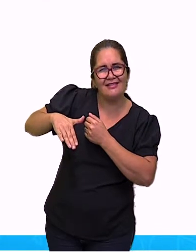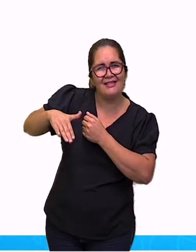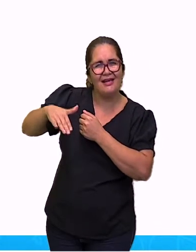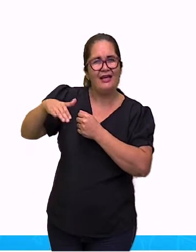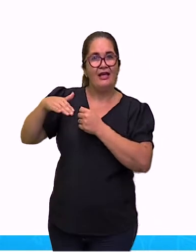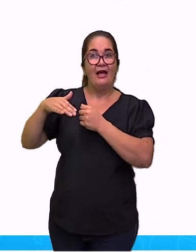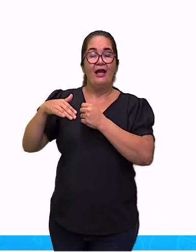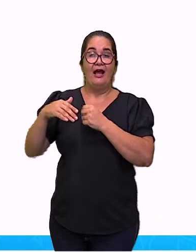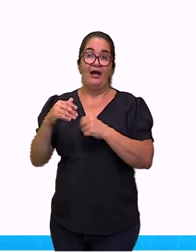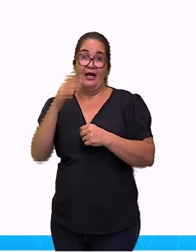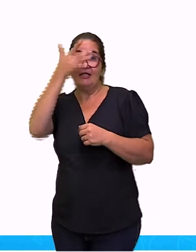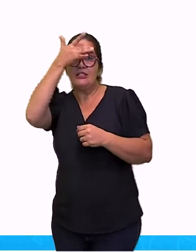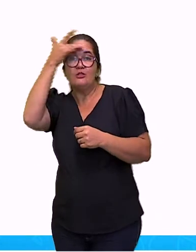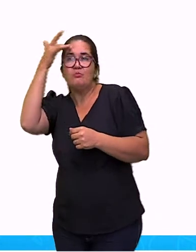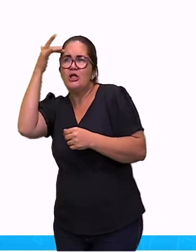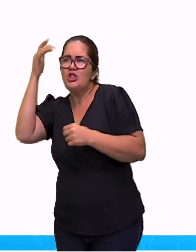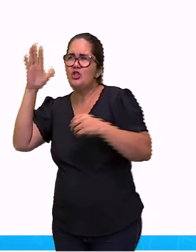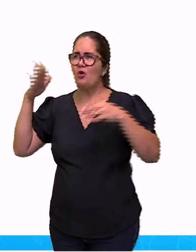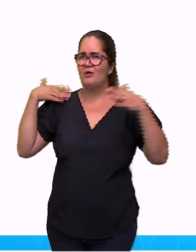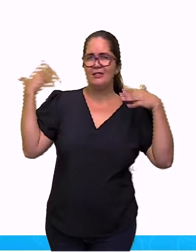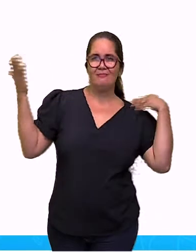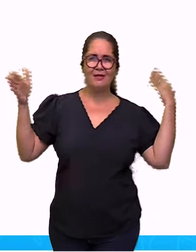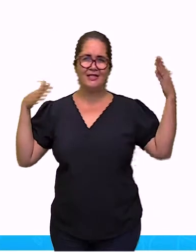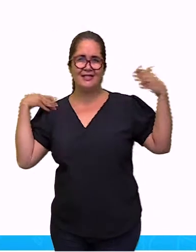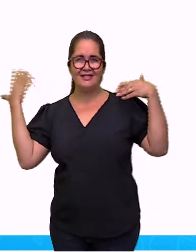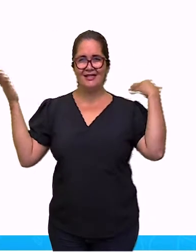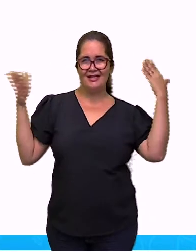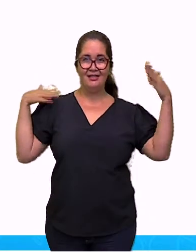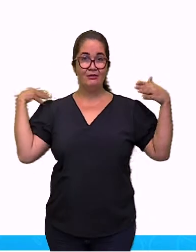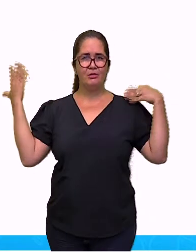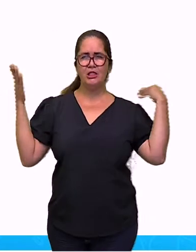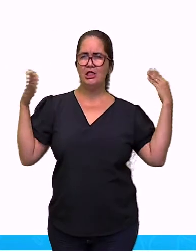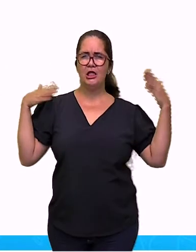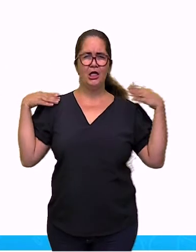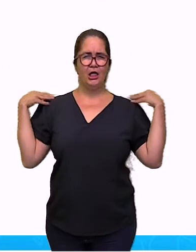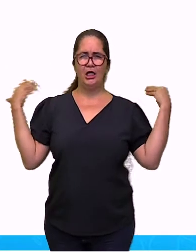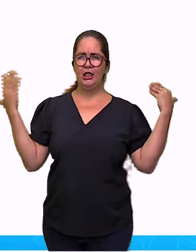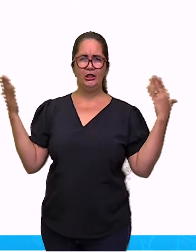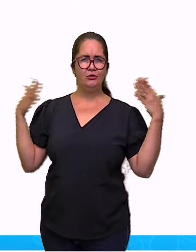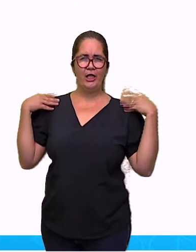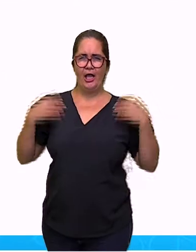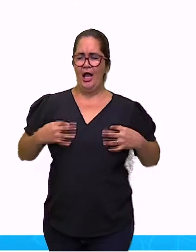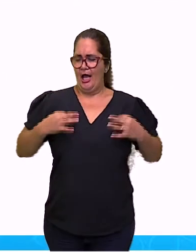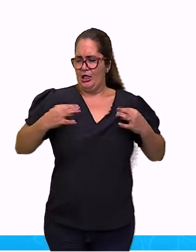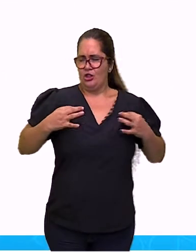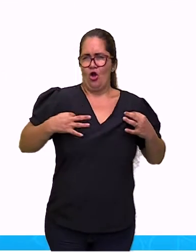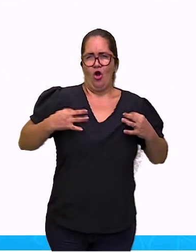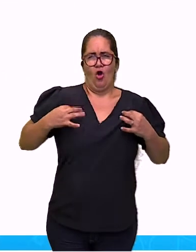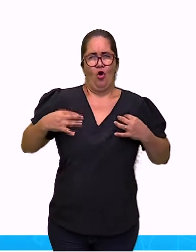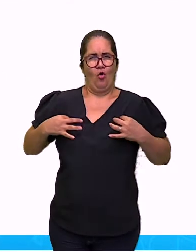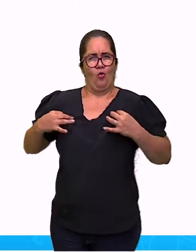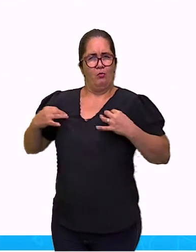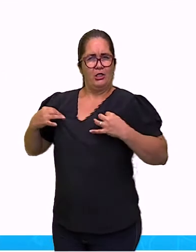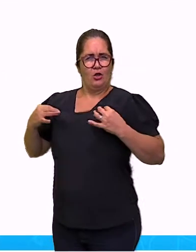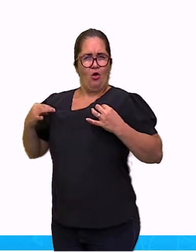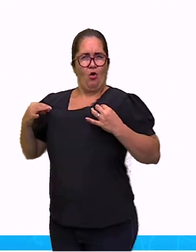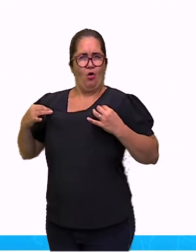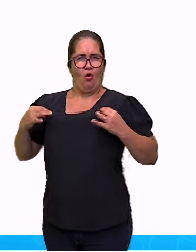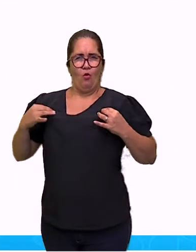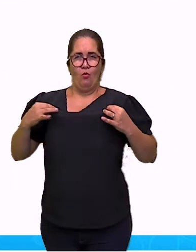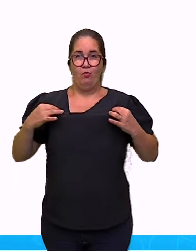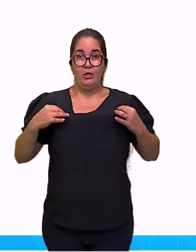podem observar os trajes que ele consegue deixar bem claro, a vestimenta da época. Nós estamos falando aí